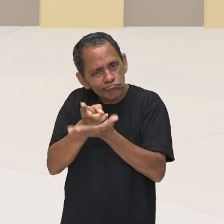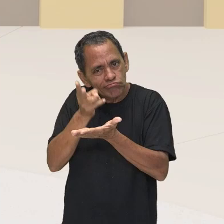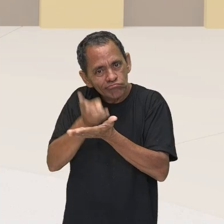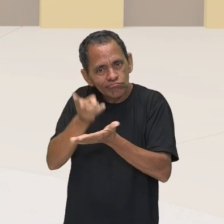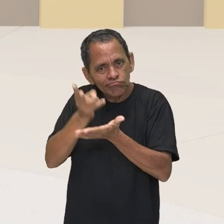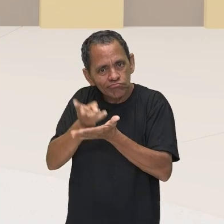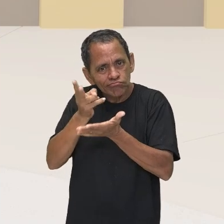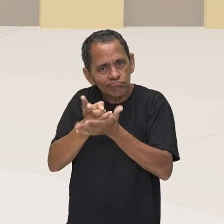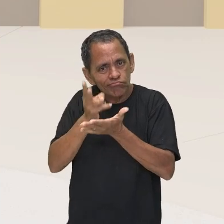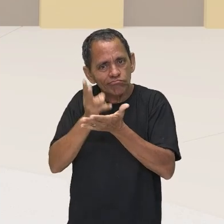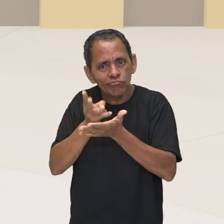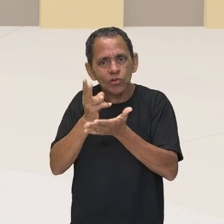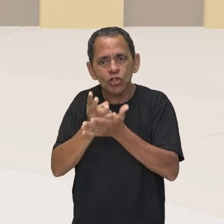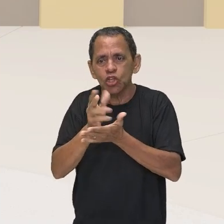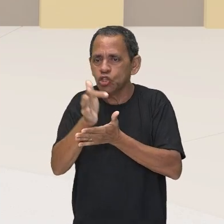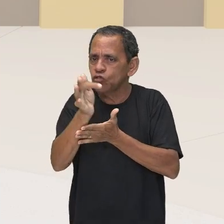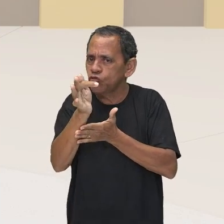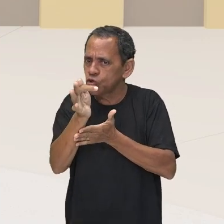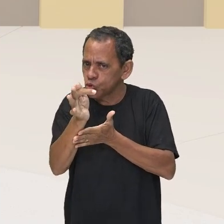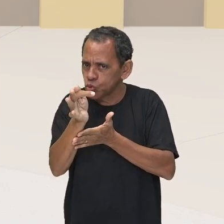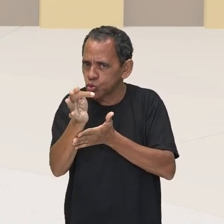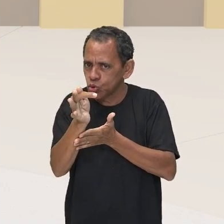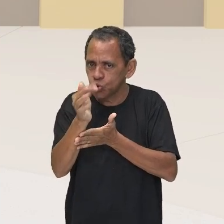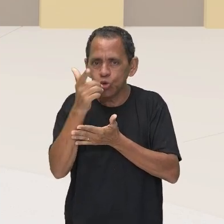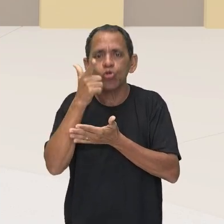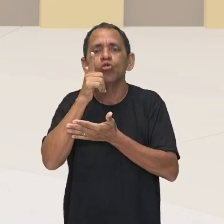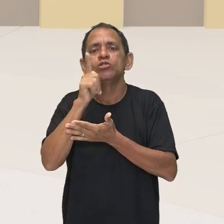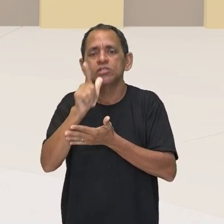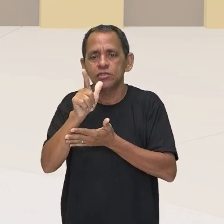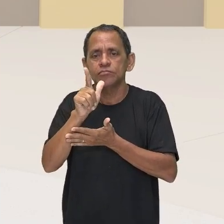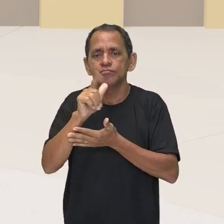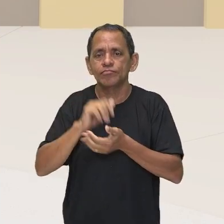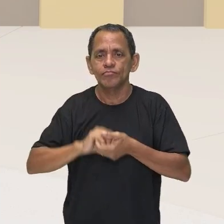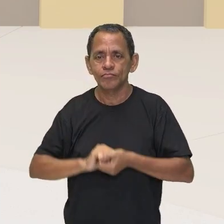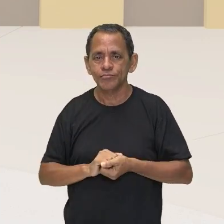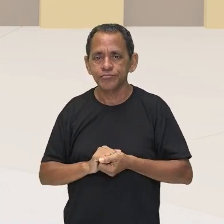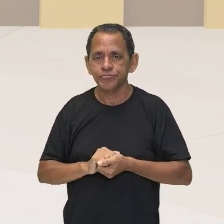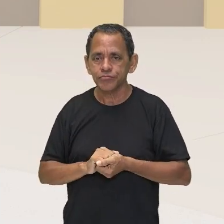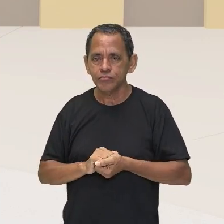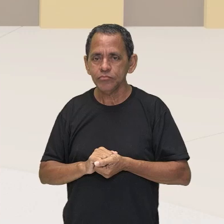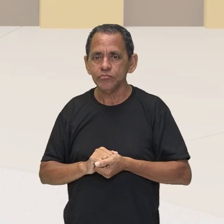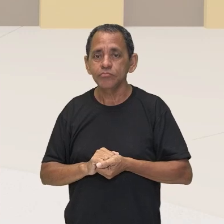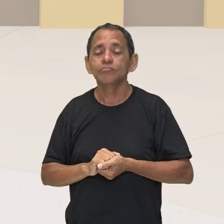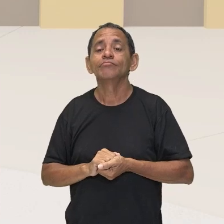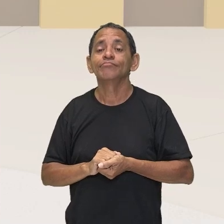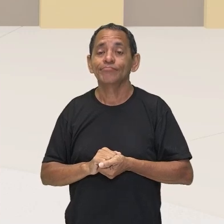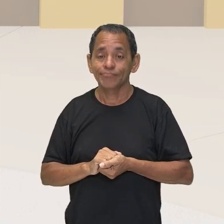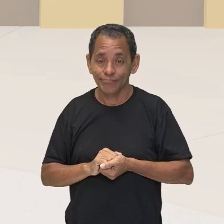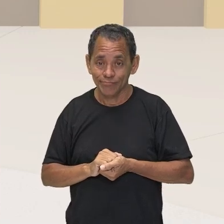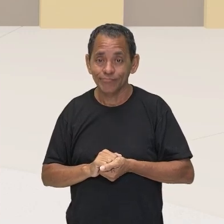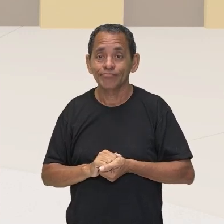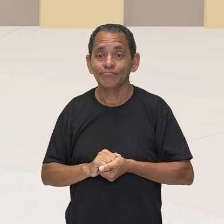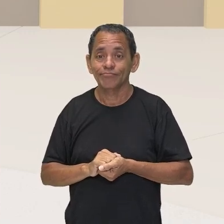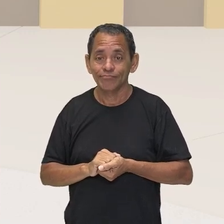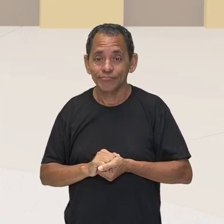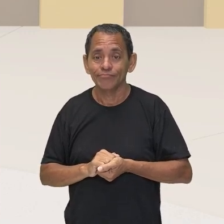o meu melhor, a gente sabe que sempre depois da motivação vem a disciplina. Às vezes,